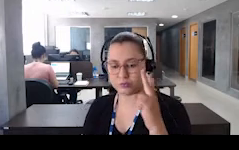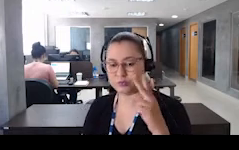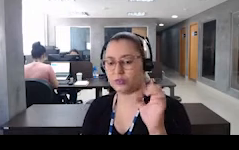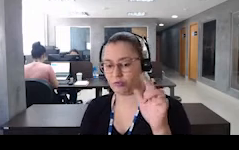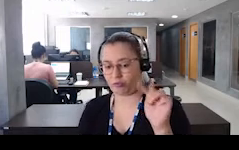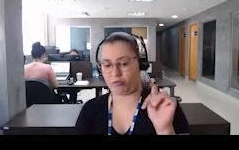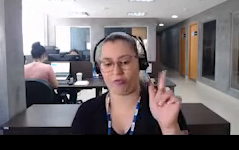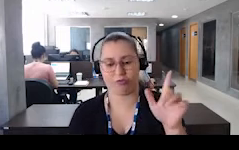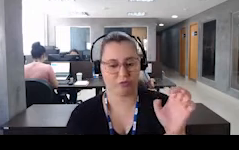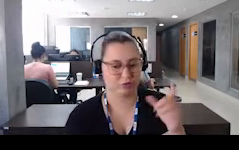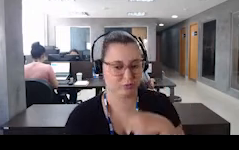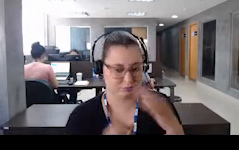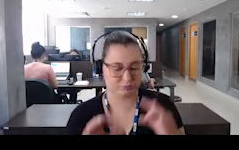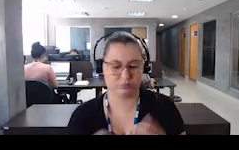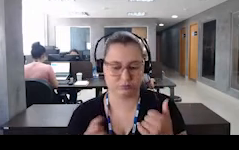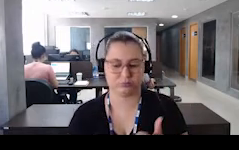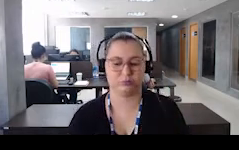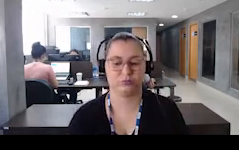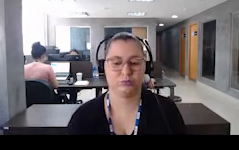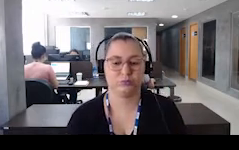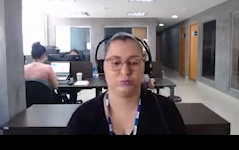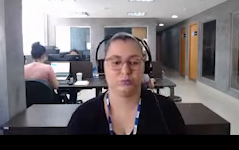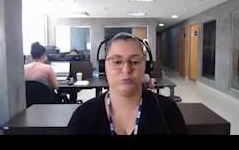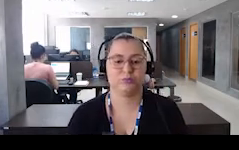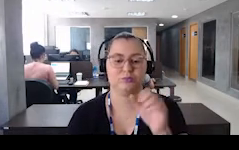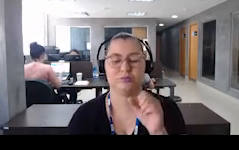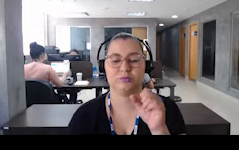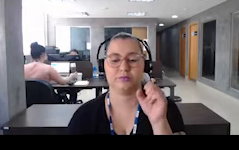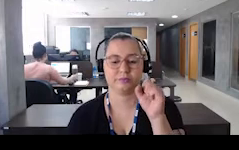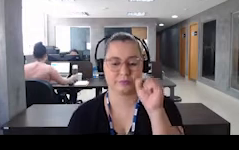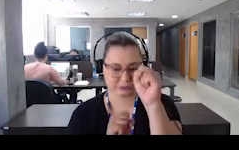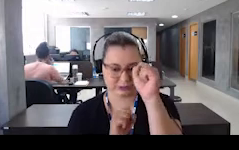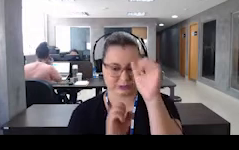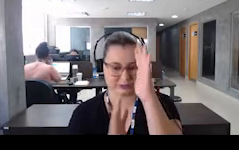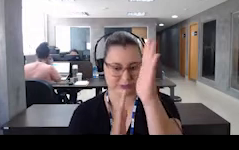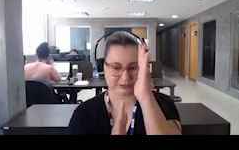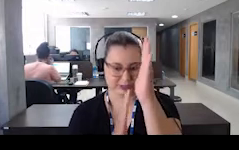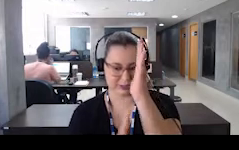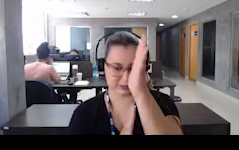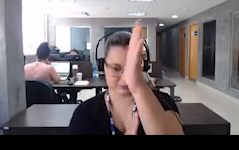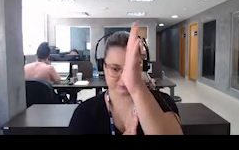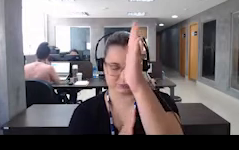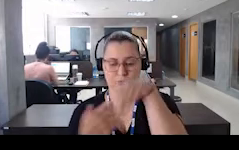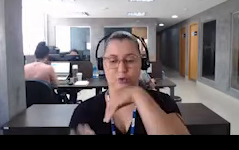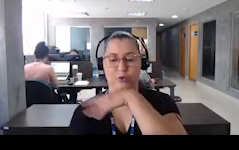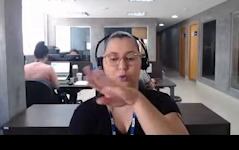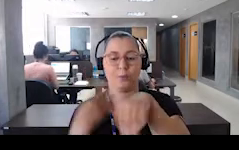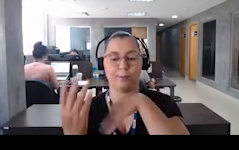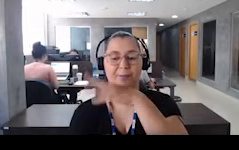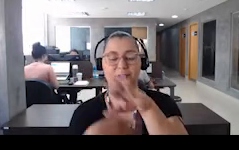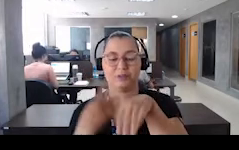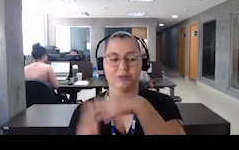vale, pode fazer também, tudo bem? Então vamos aqui para associação em série, que aqui a gente tem agora, né? Porque o circuito